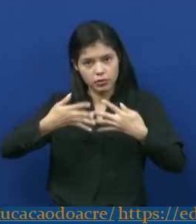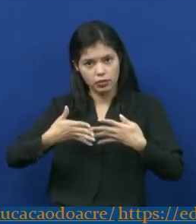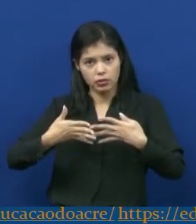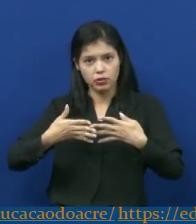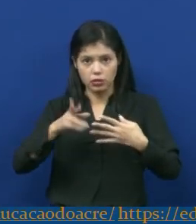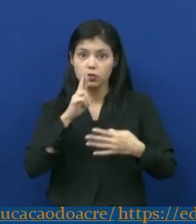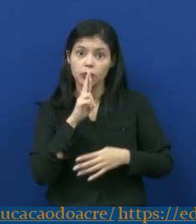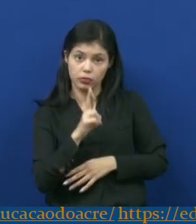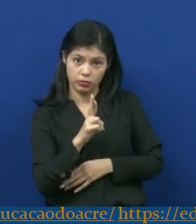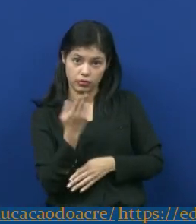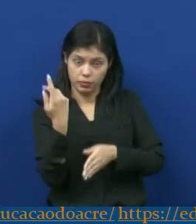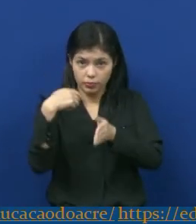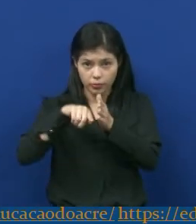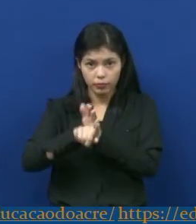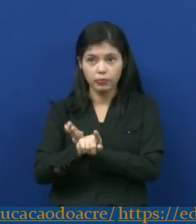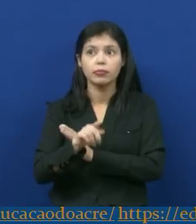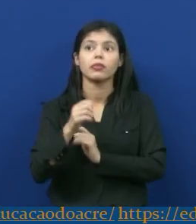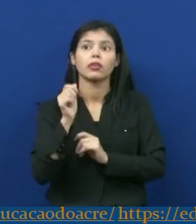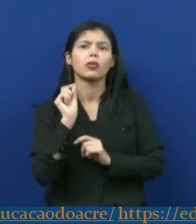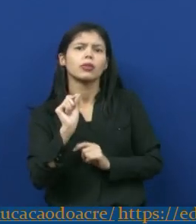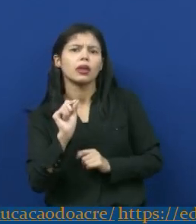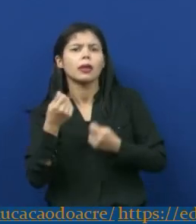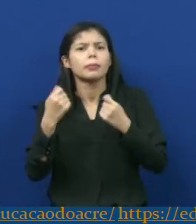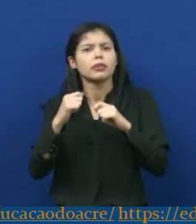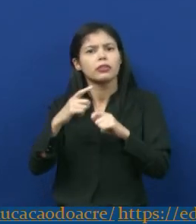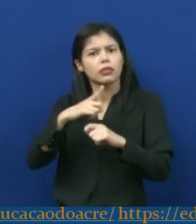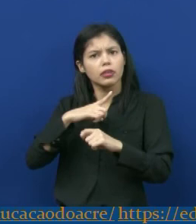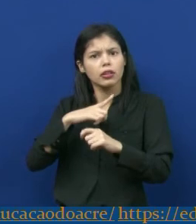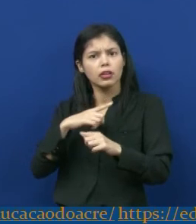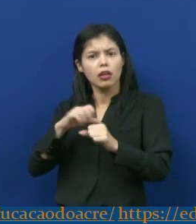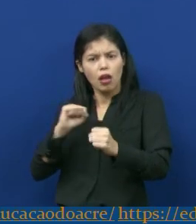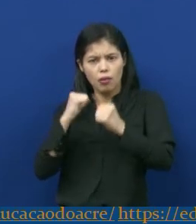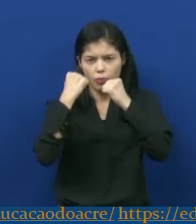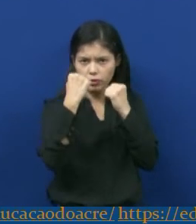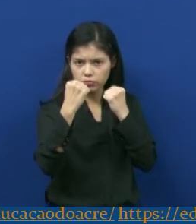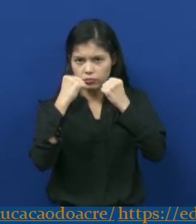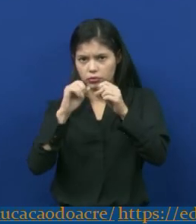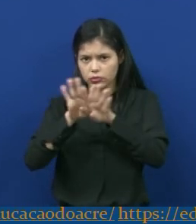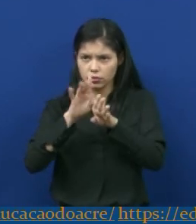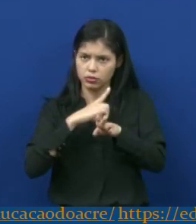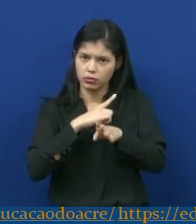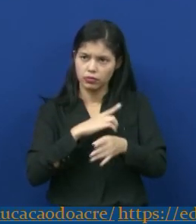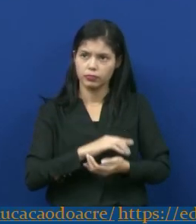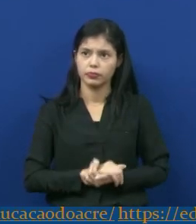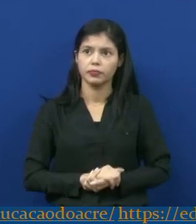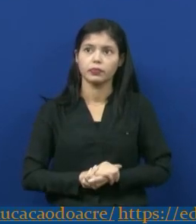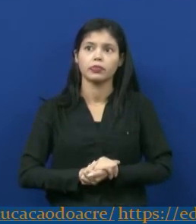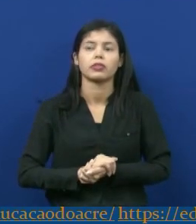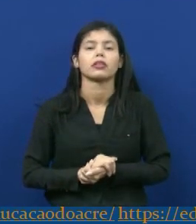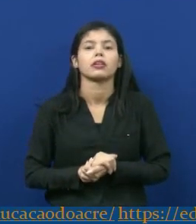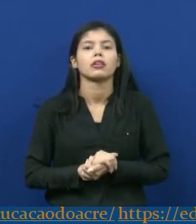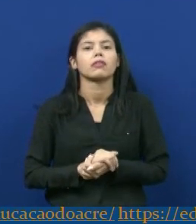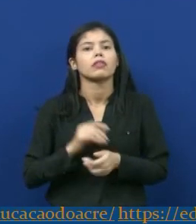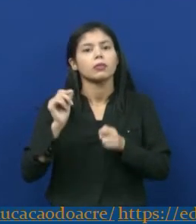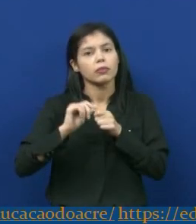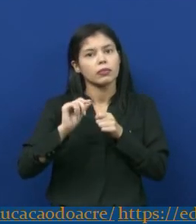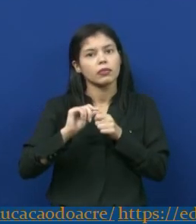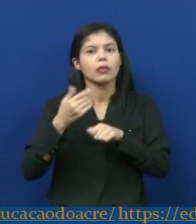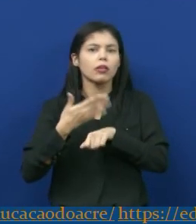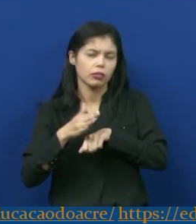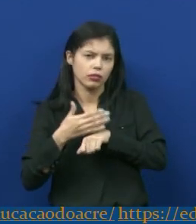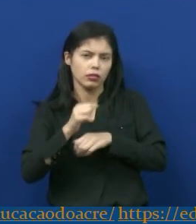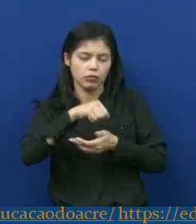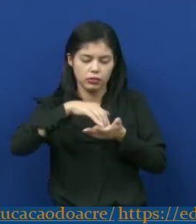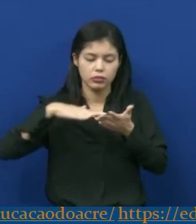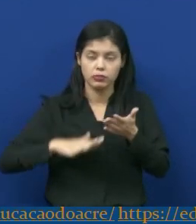né, respondendo a pergunta que necessita para praticar artes marciais. Vamos praticar aí, então, com alguns